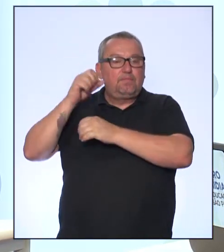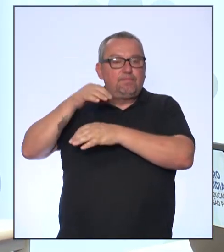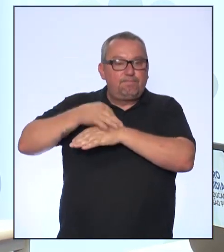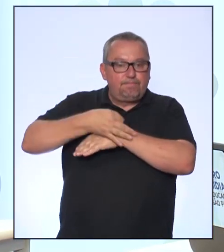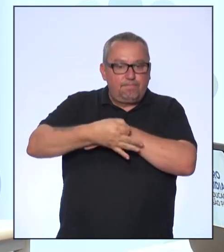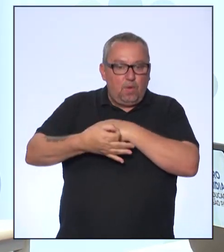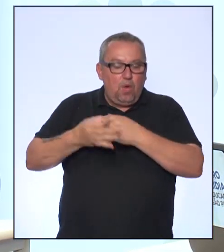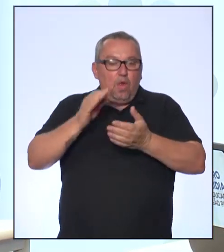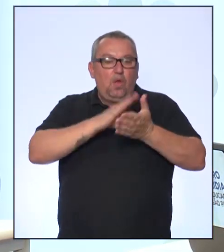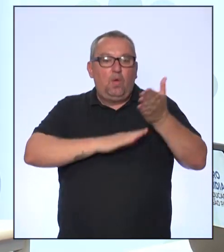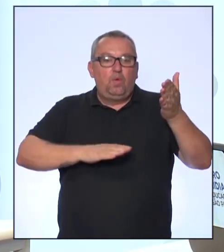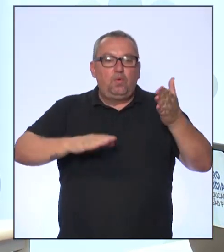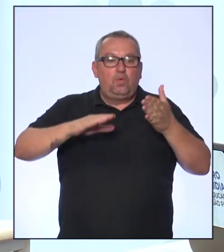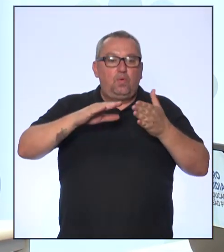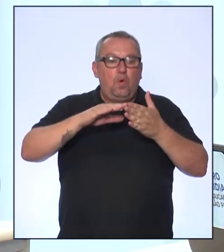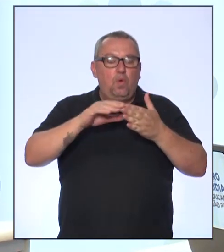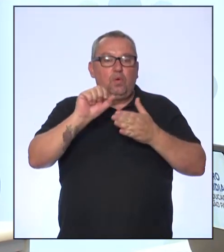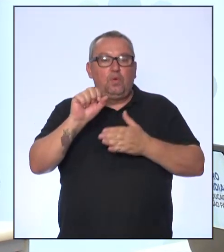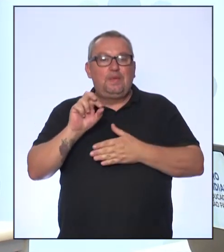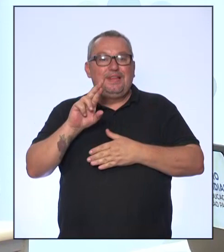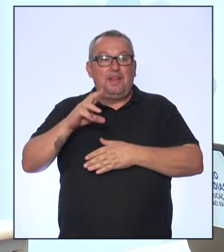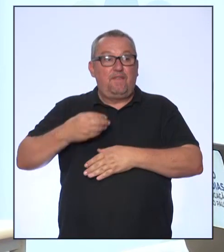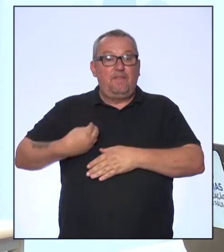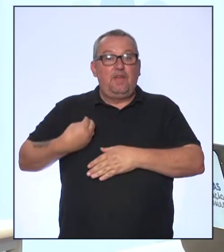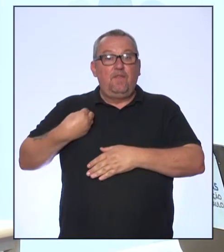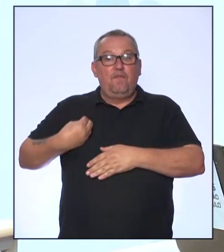todo ser vivo